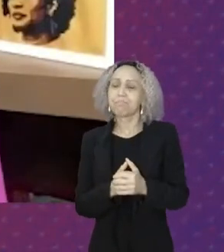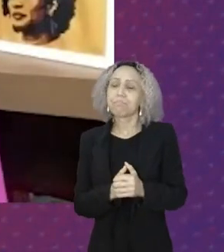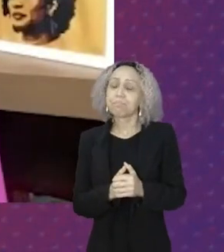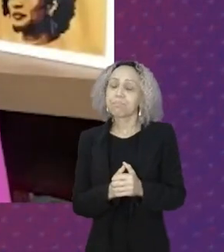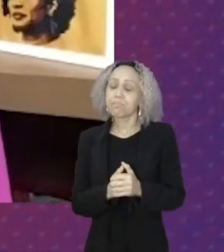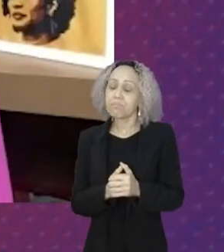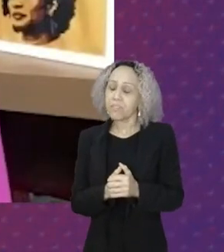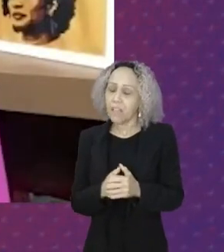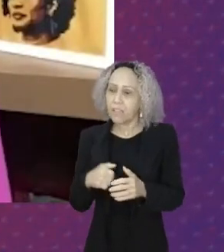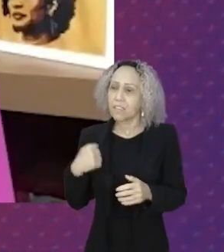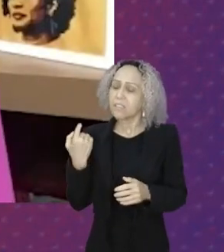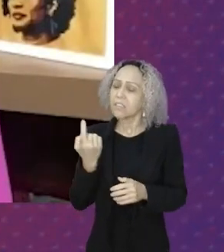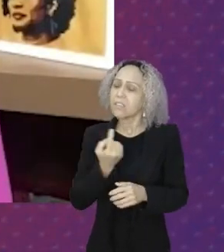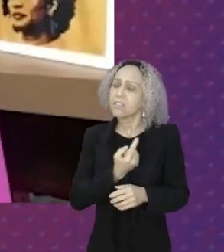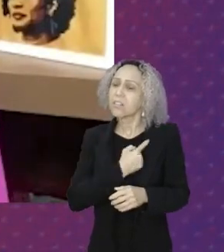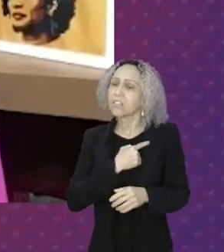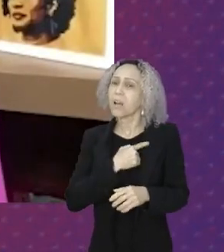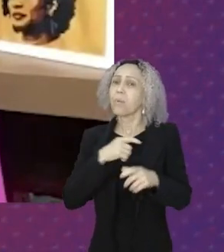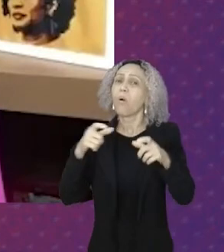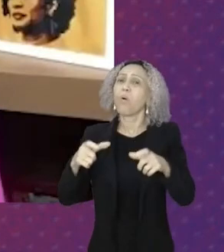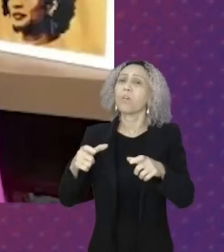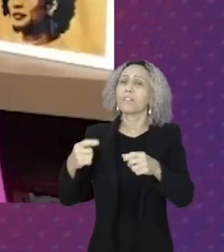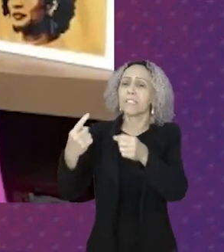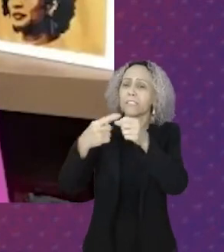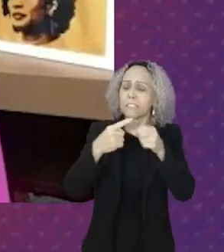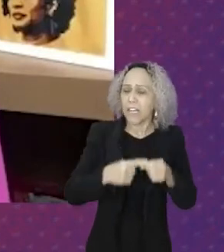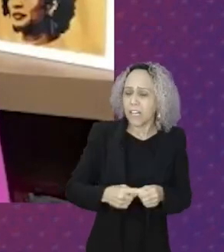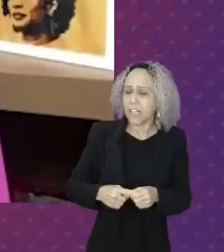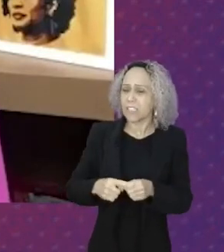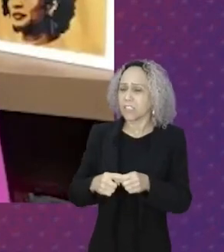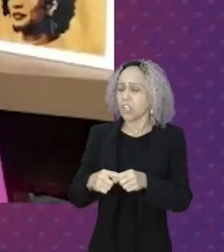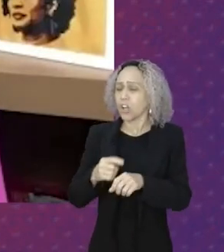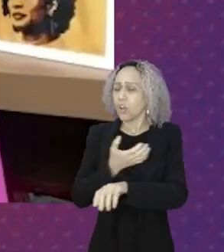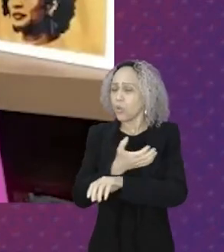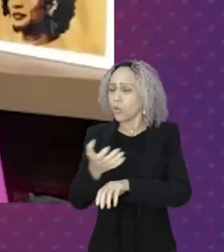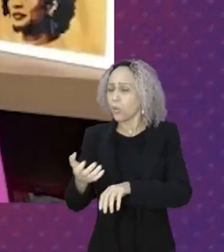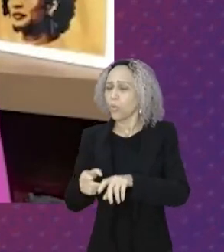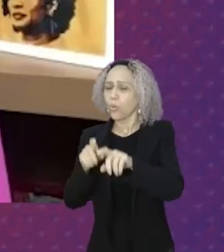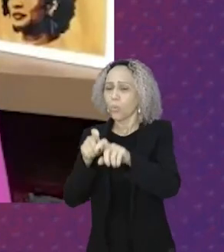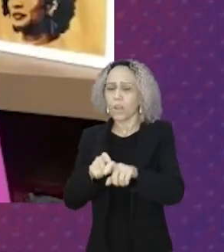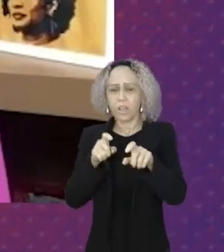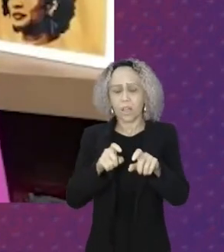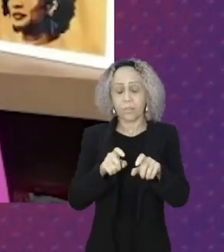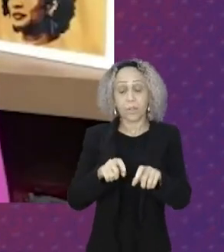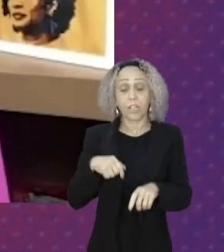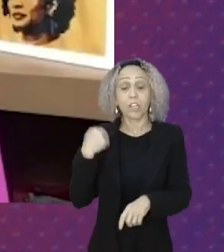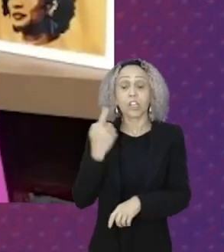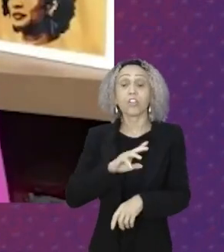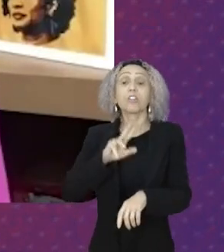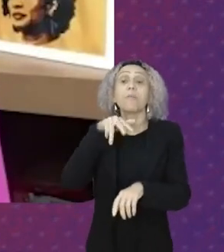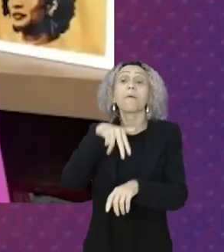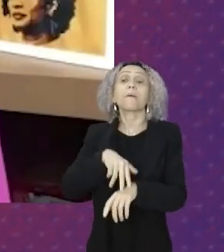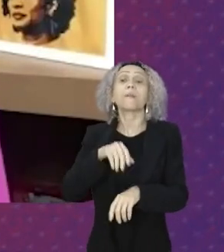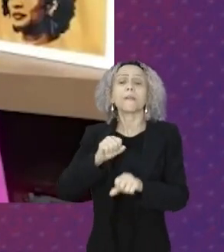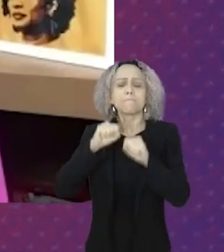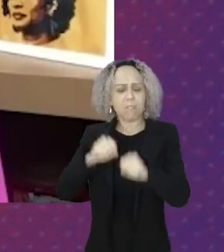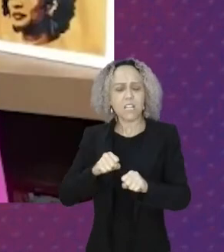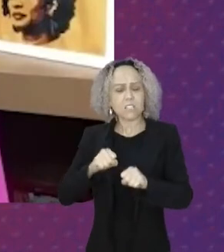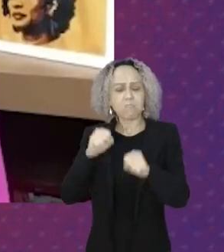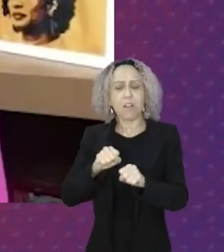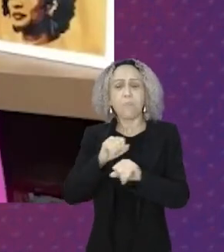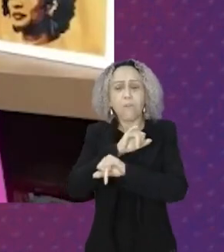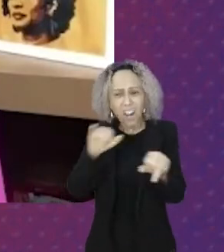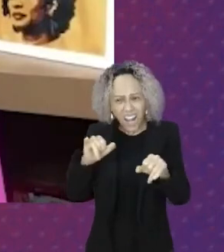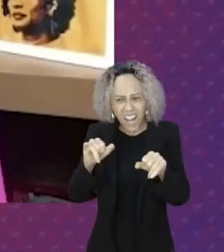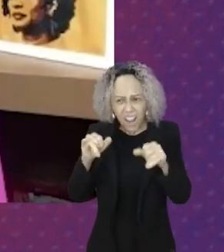para afirmar que nenhuma violência de gênero será tolerada. E a gente tem feito um alerta para que as casas